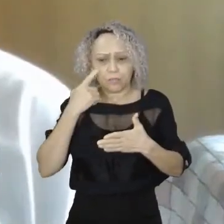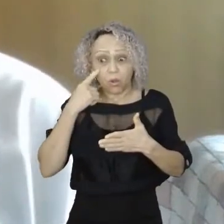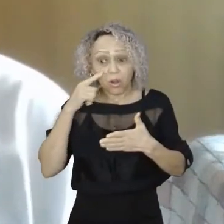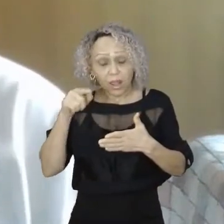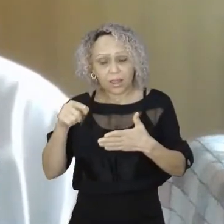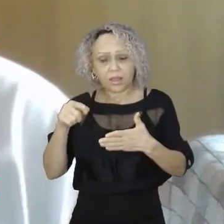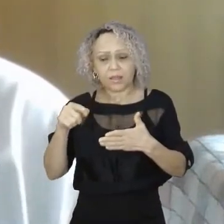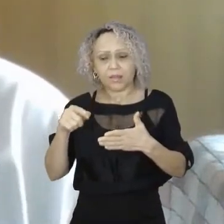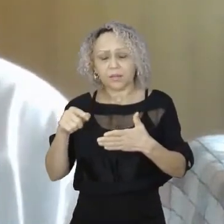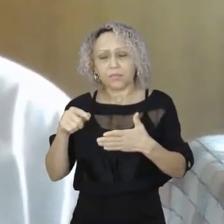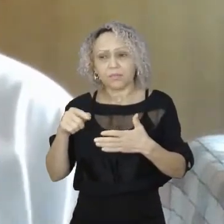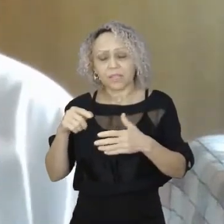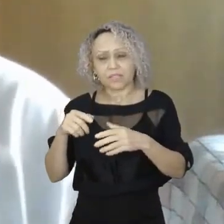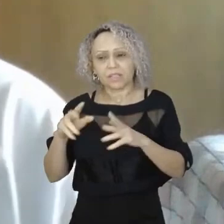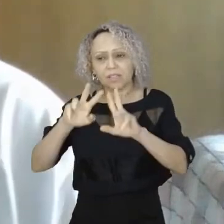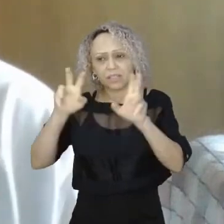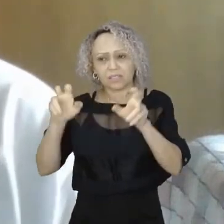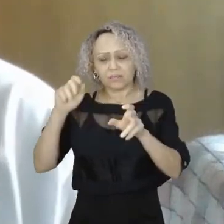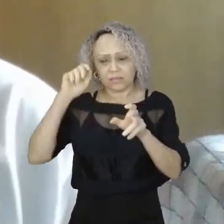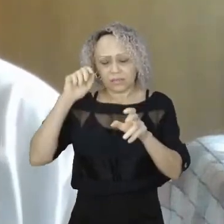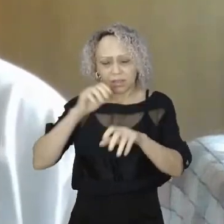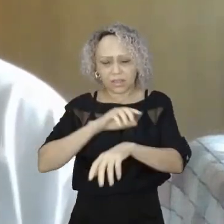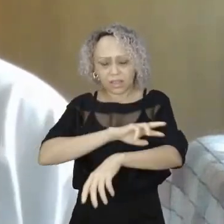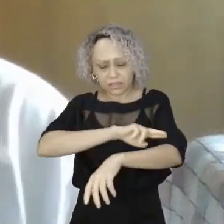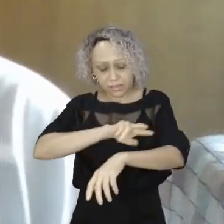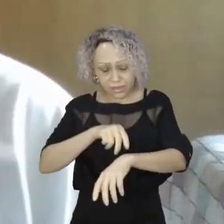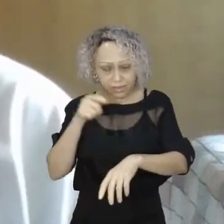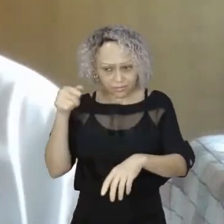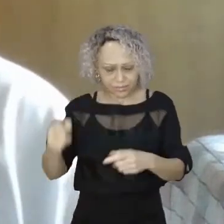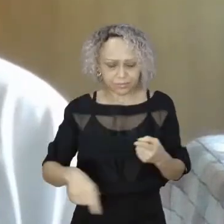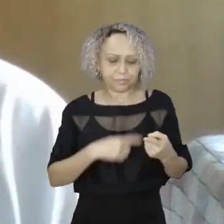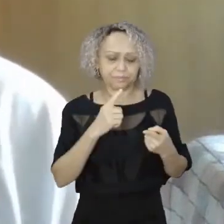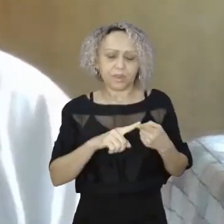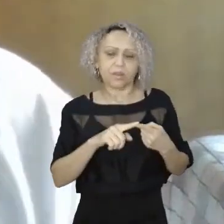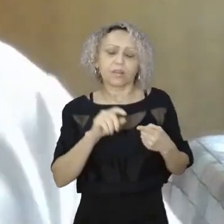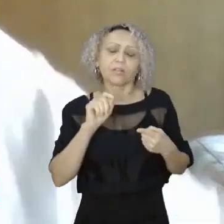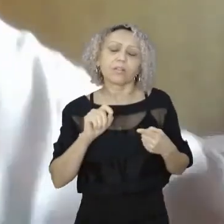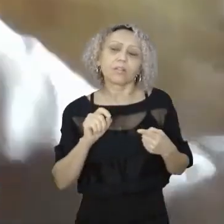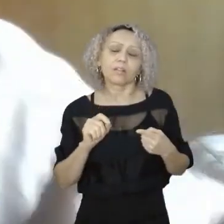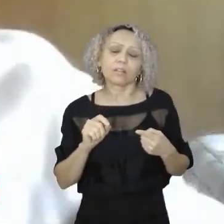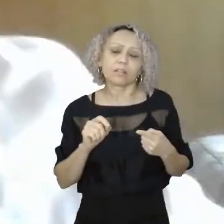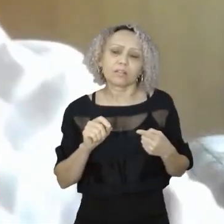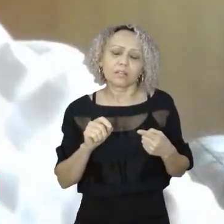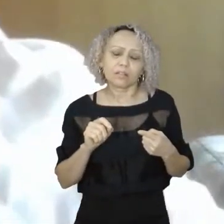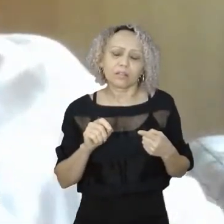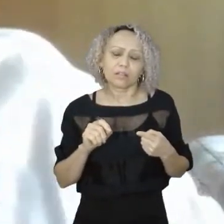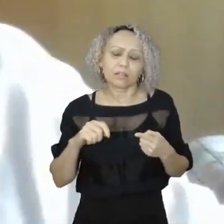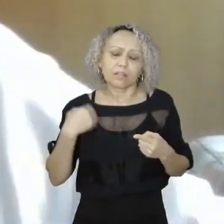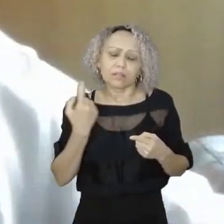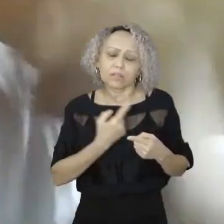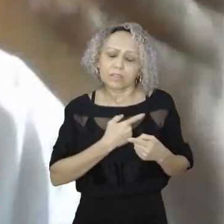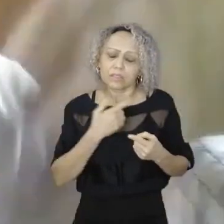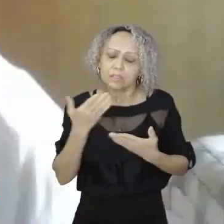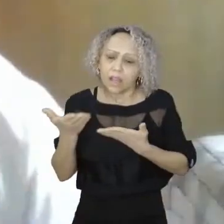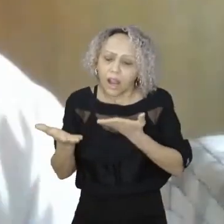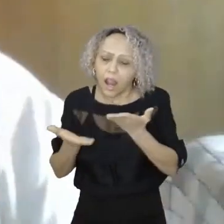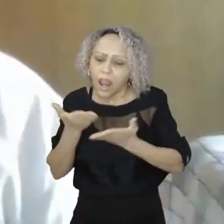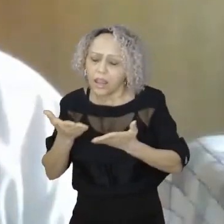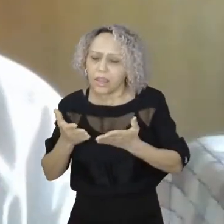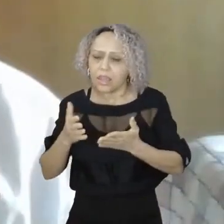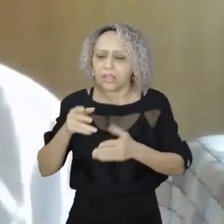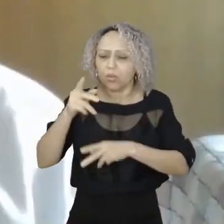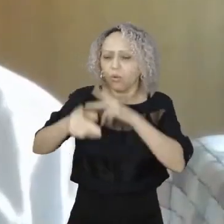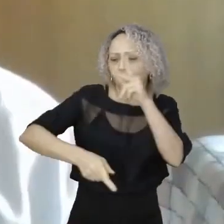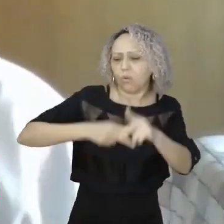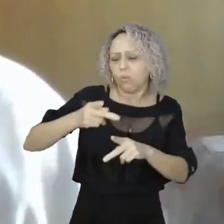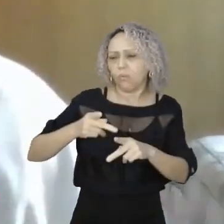a população negra brasileira, para a população brasileira do mundo todo. Porque quando a gente atende a população negra, a gente está atendendo a toda a população